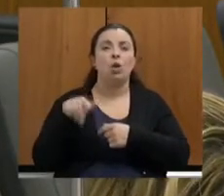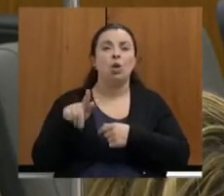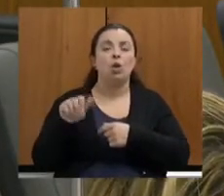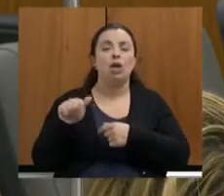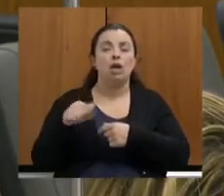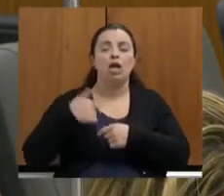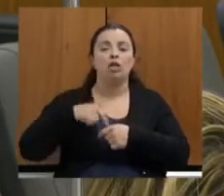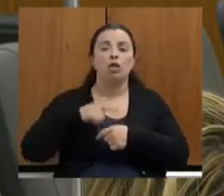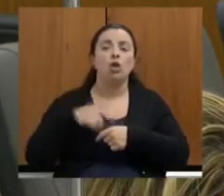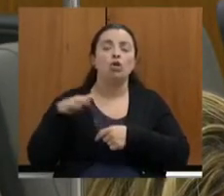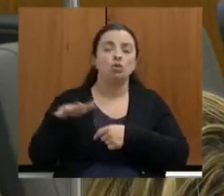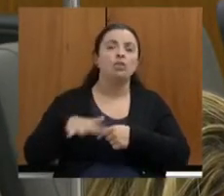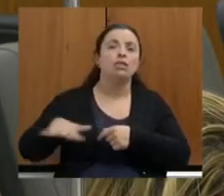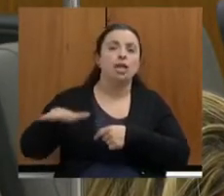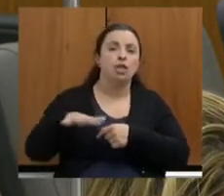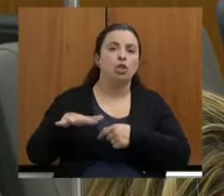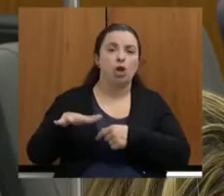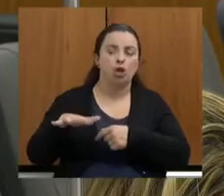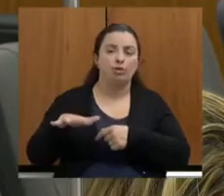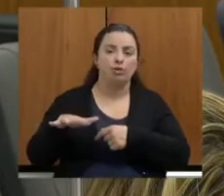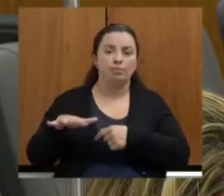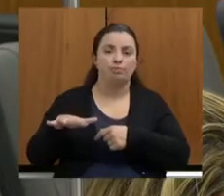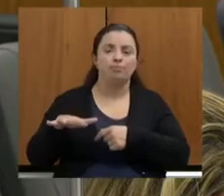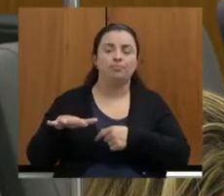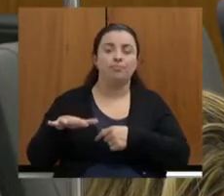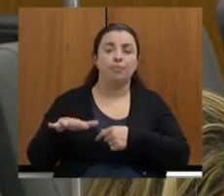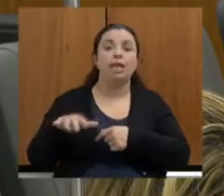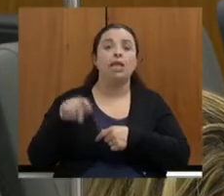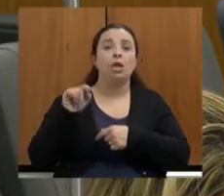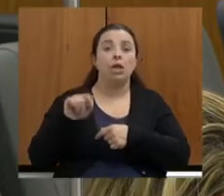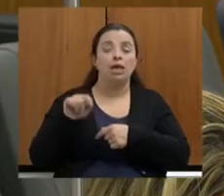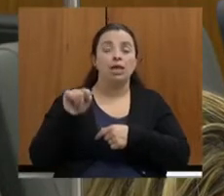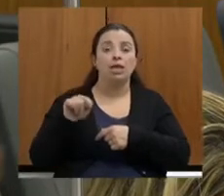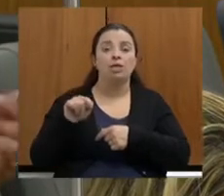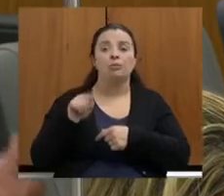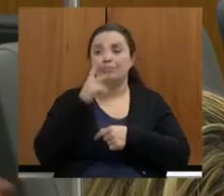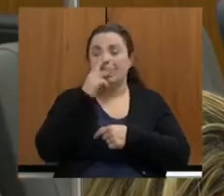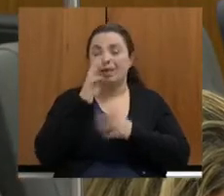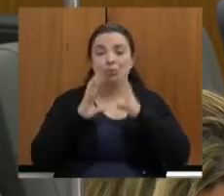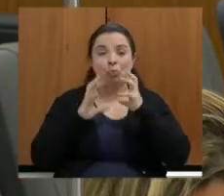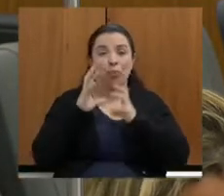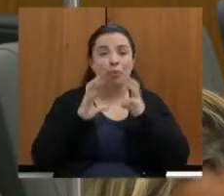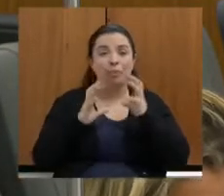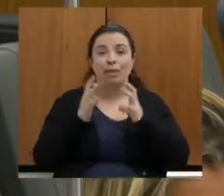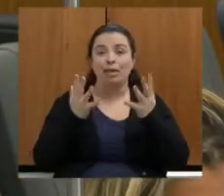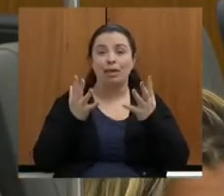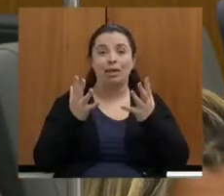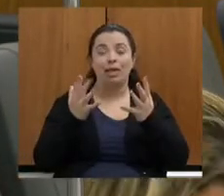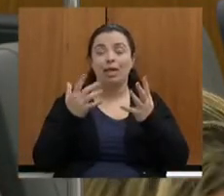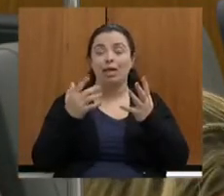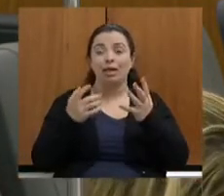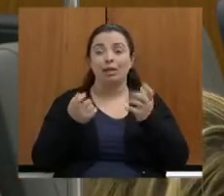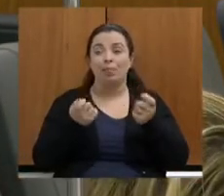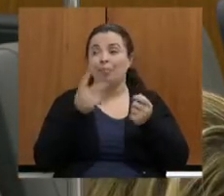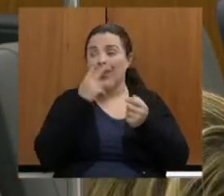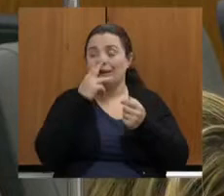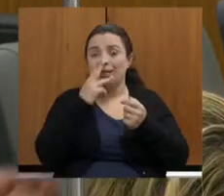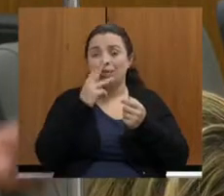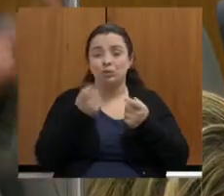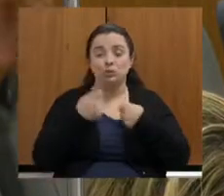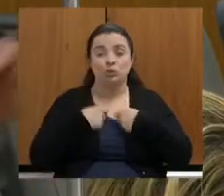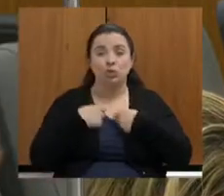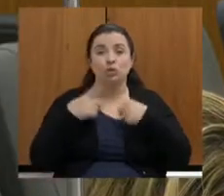nosso território Entendi então isso se tornou uma briga que só se tornou para nós dificuldade hoje